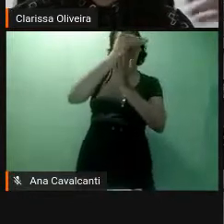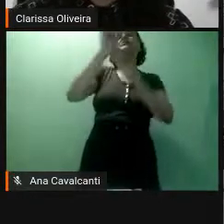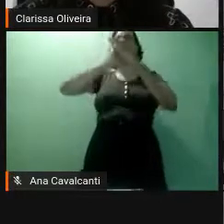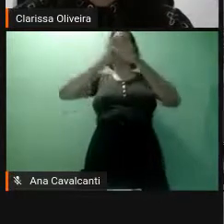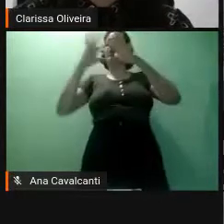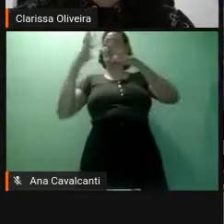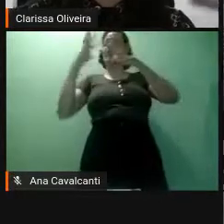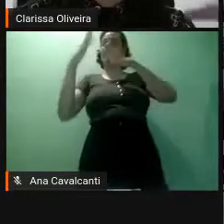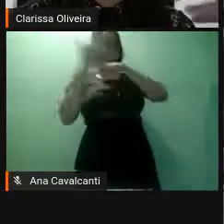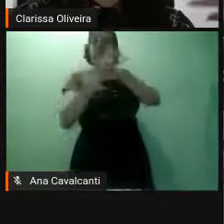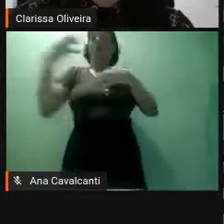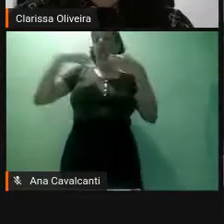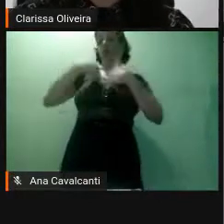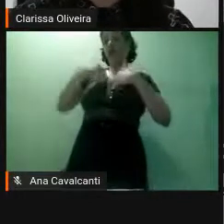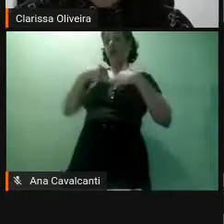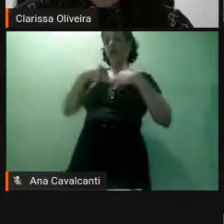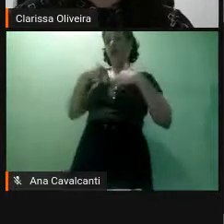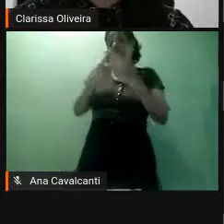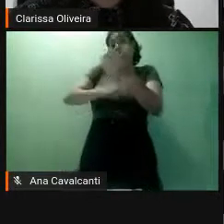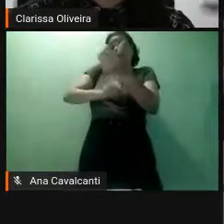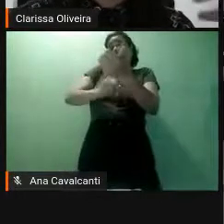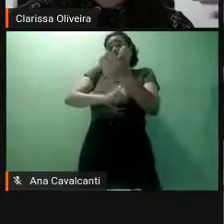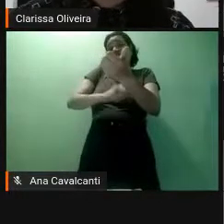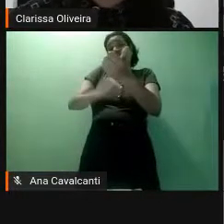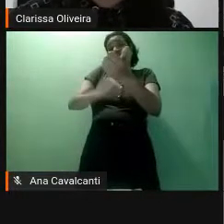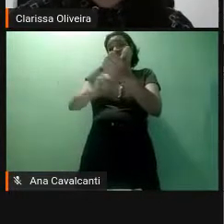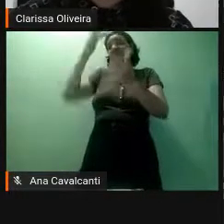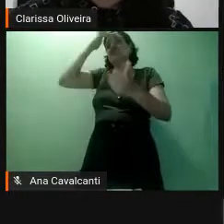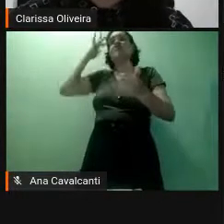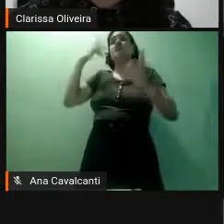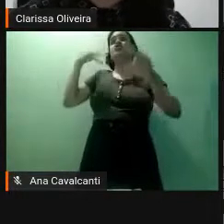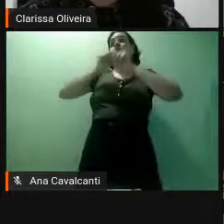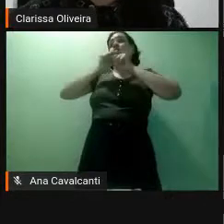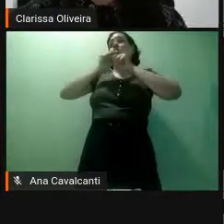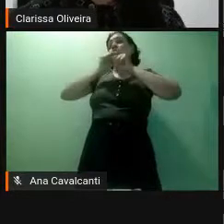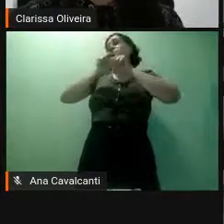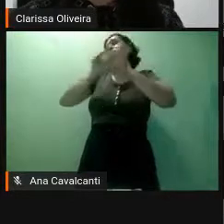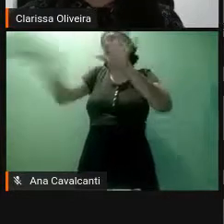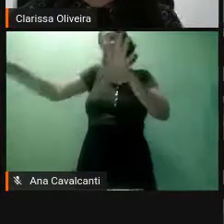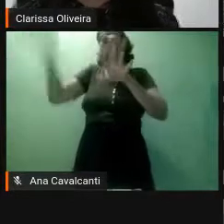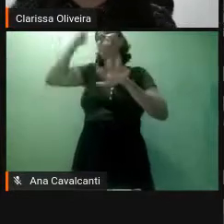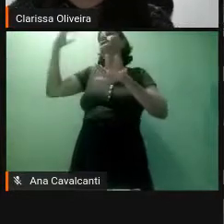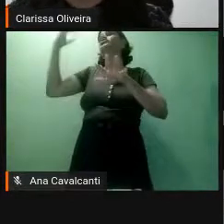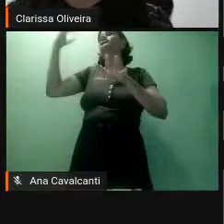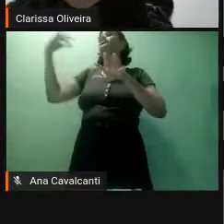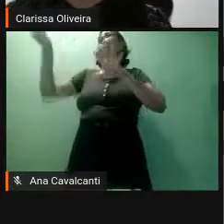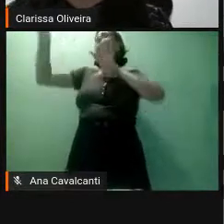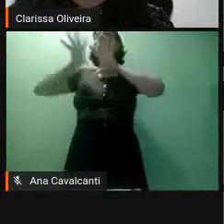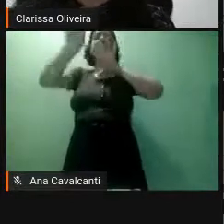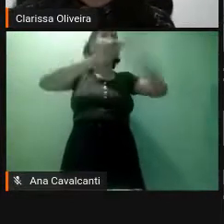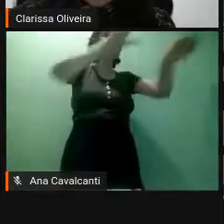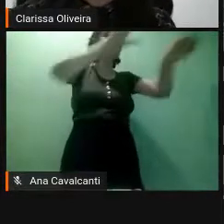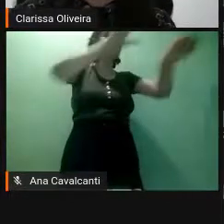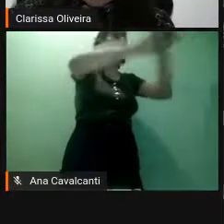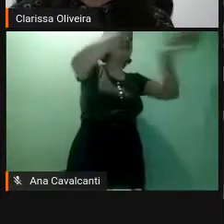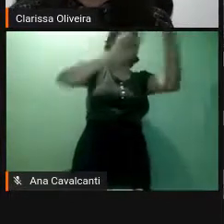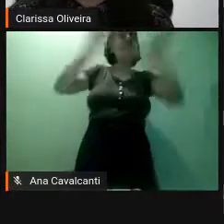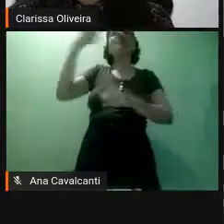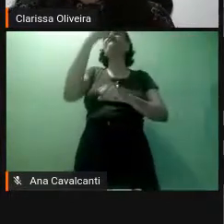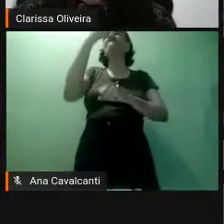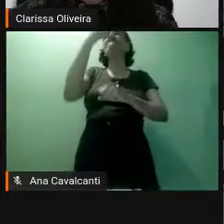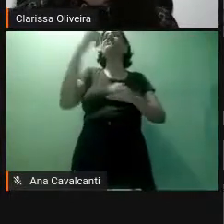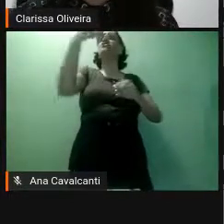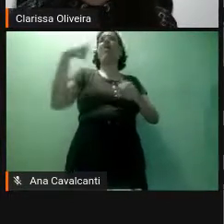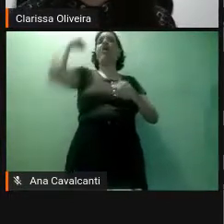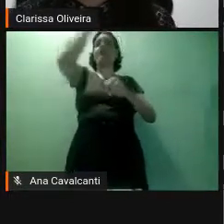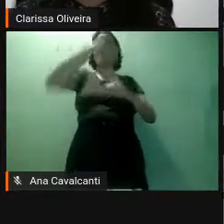estava tão nervosa porque estava todo mundo se infectando e a gente que trabalha em hospital, que vive praticamente 24 horas com esses pacientes,